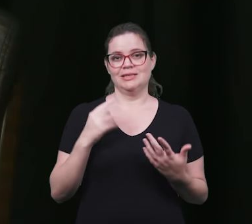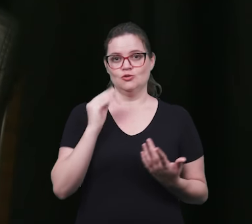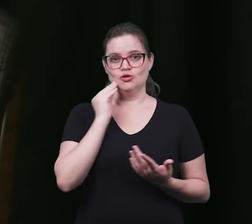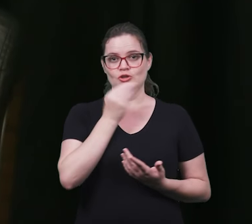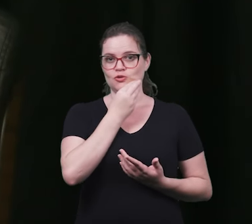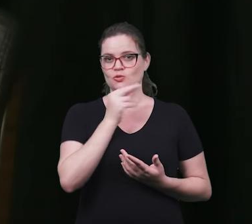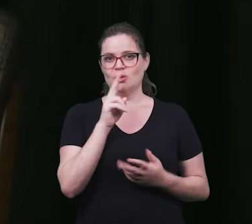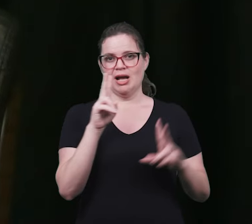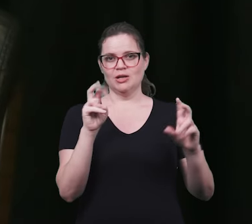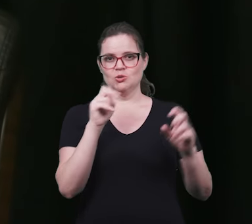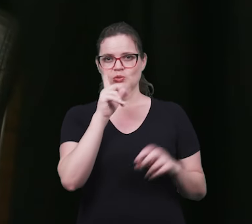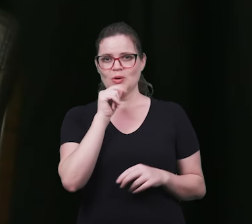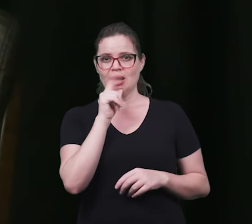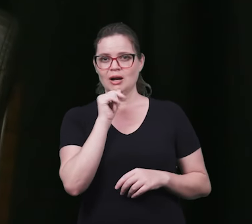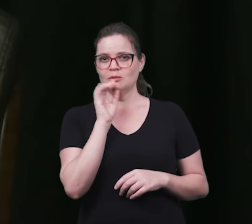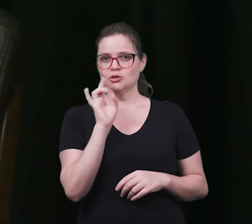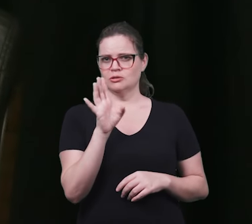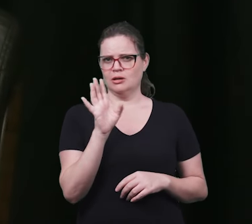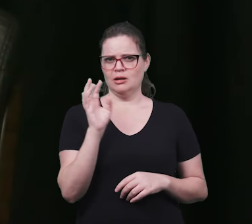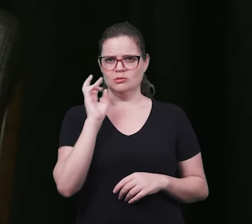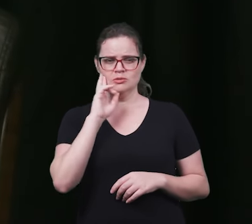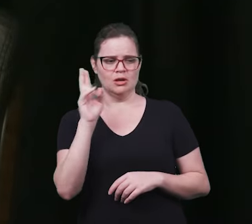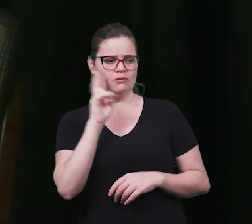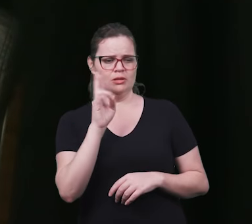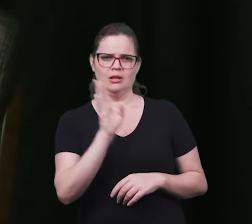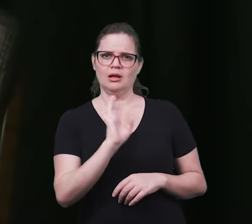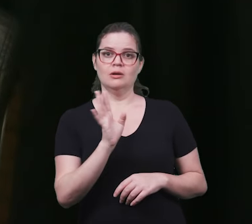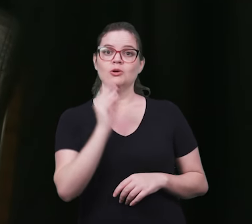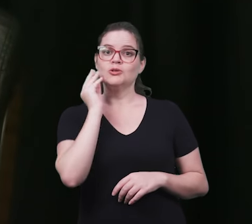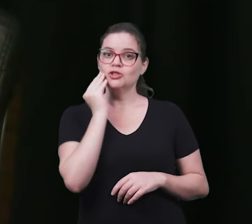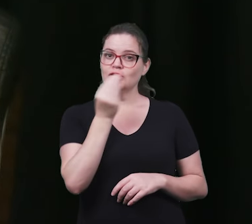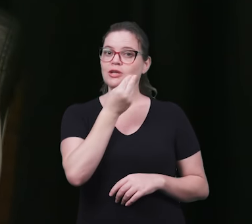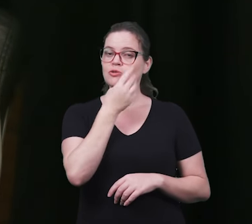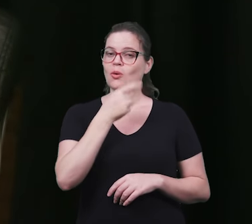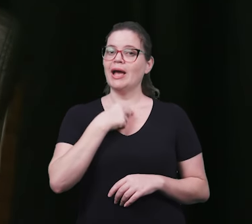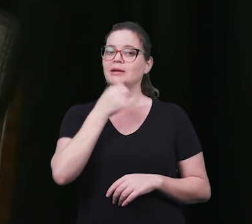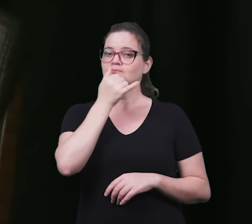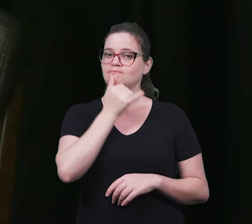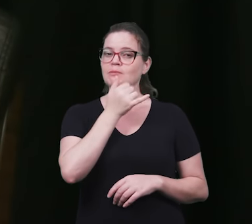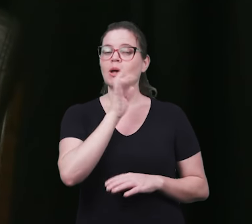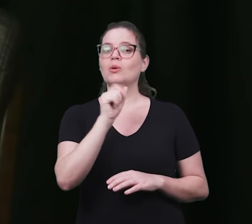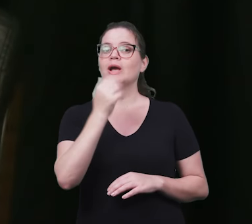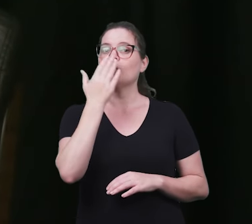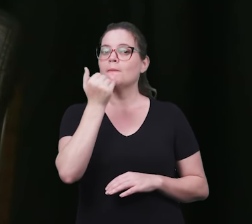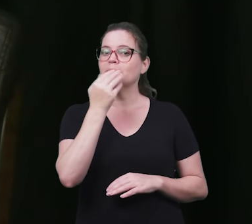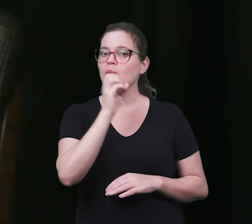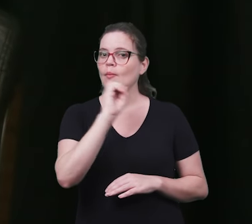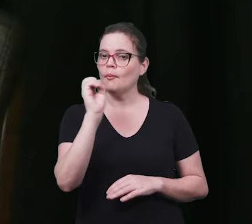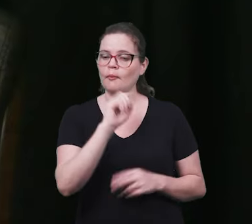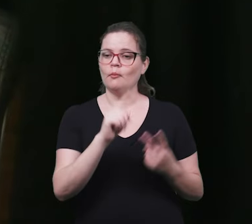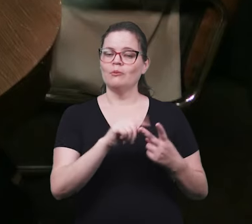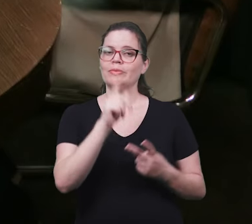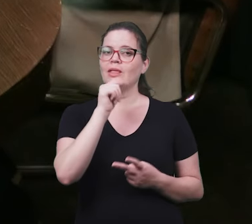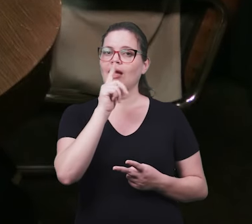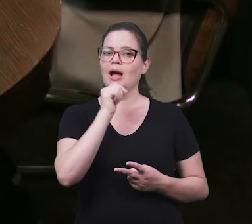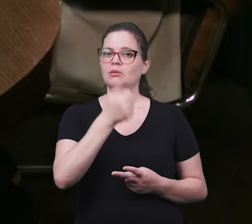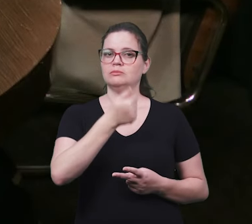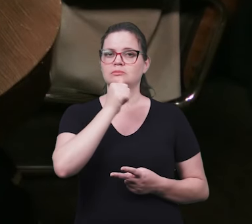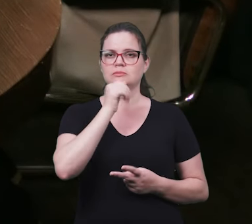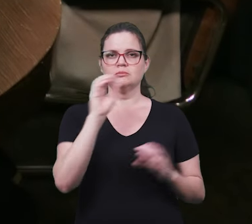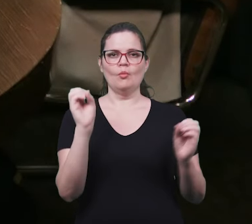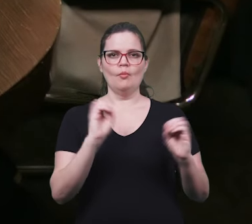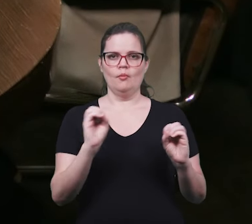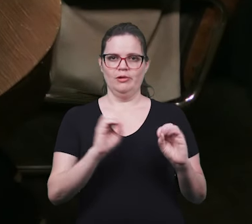né? Jejum Amém. para o Senhor, a pessoa vai se reservar de comer qualquer tipo de alimento ou qualquer tipo de